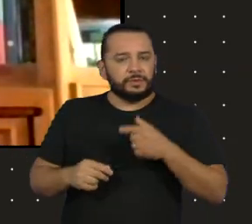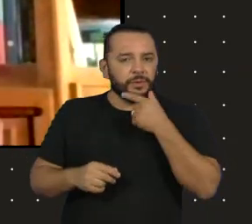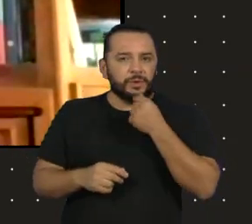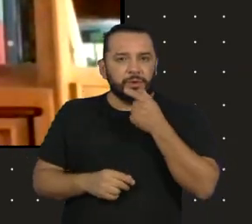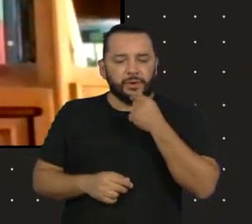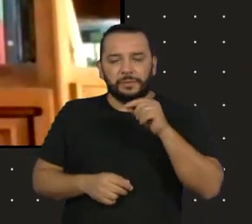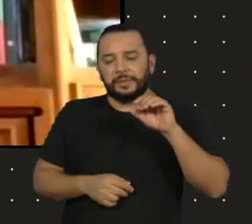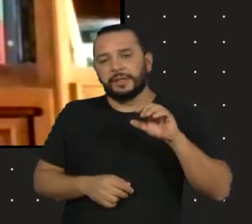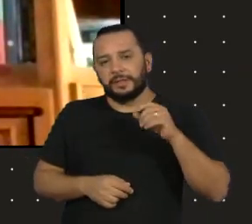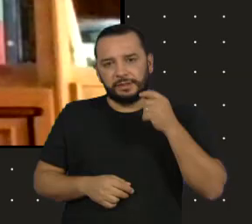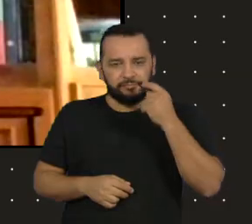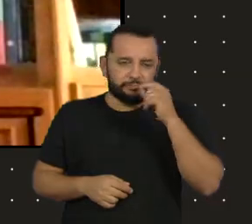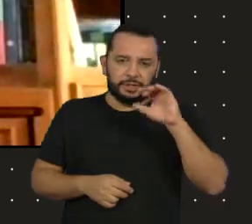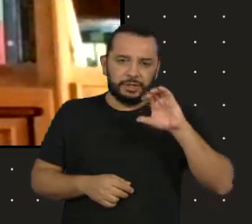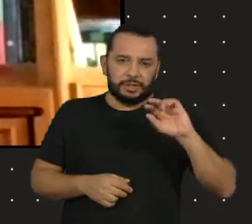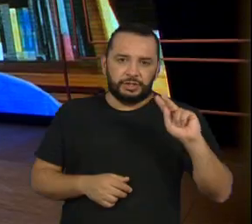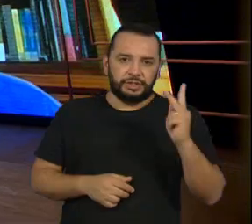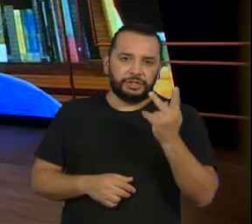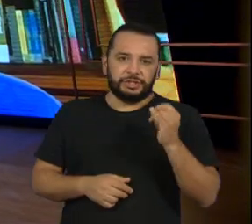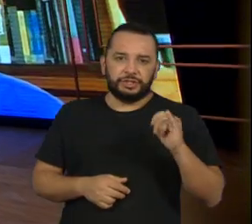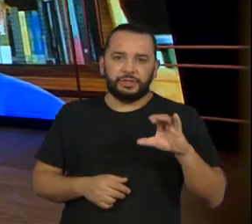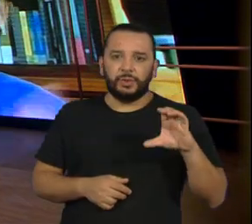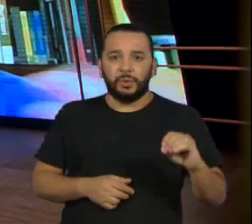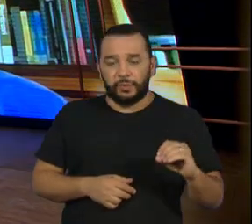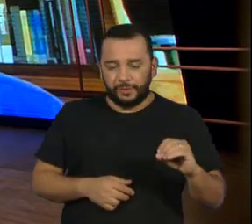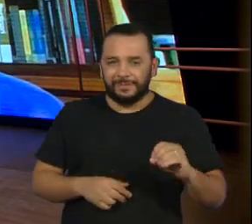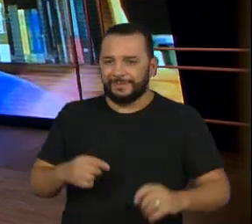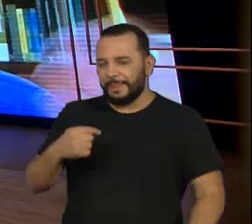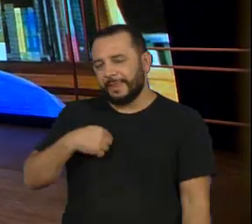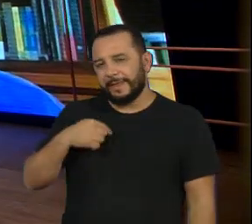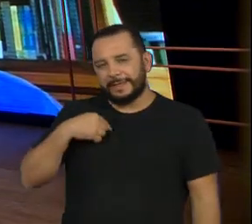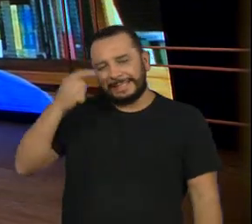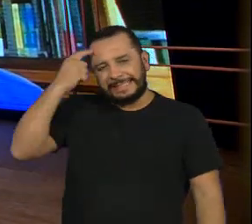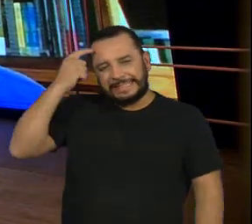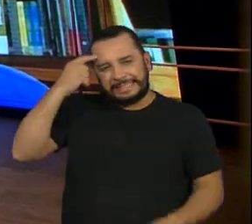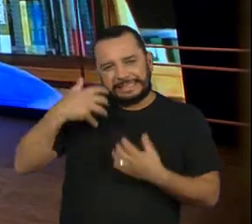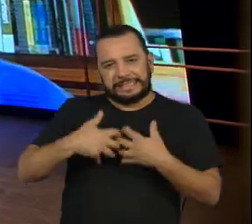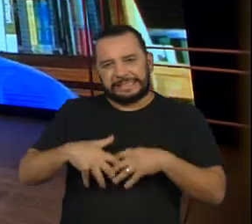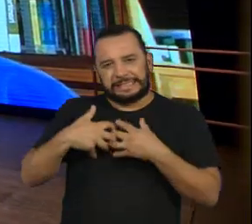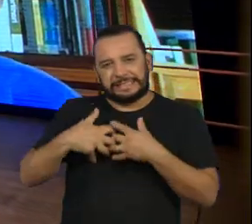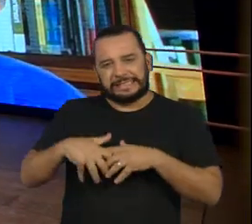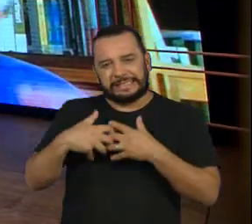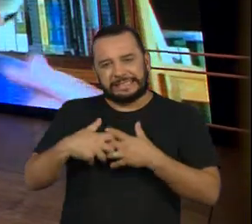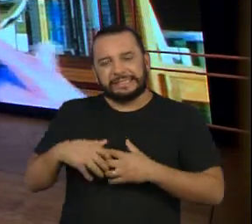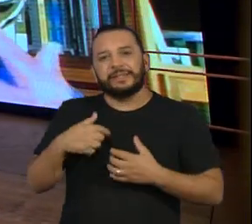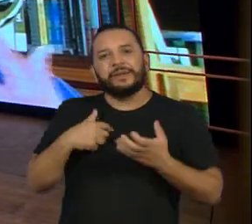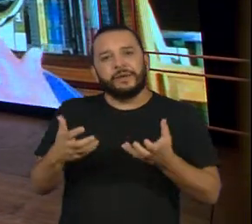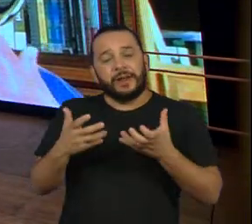chamava Almanaque, eu fiquei curtindo a ideia de um dia